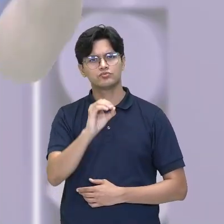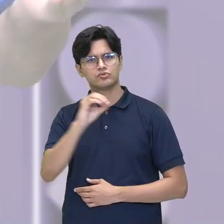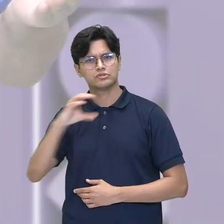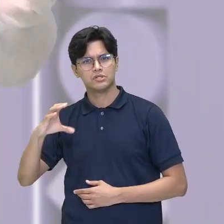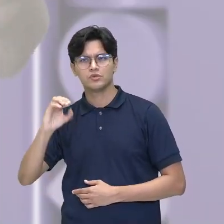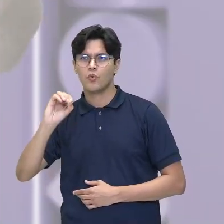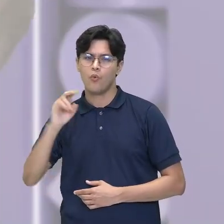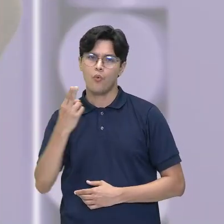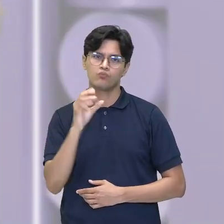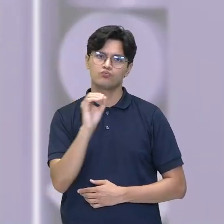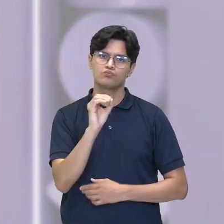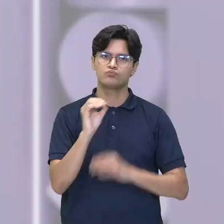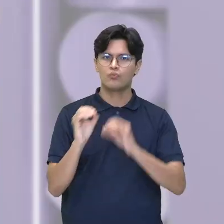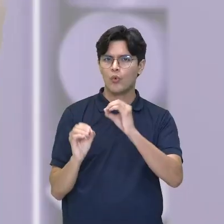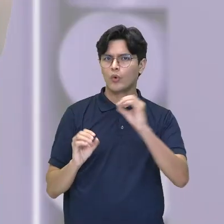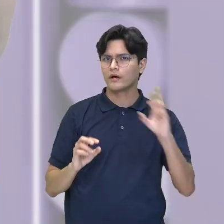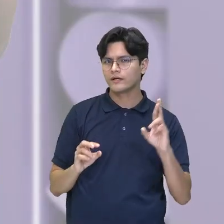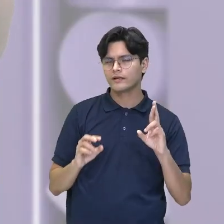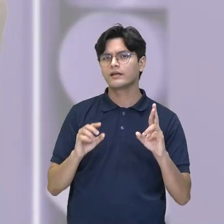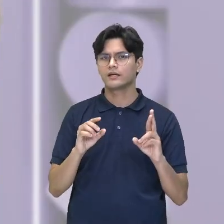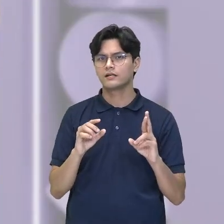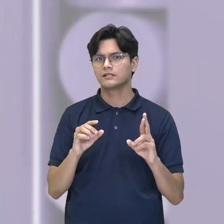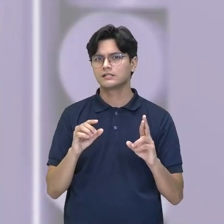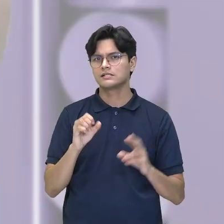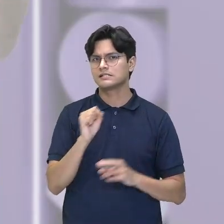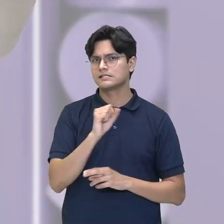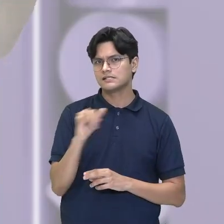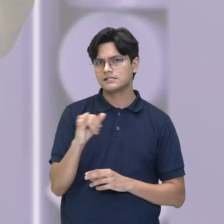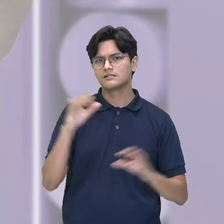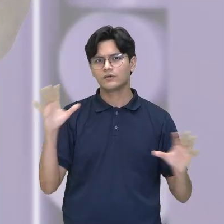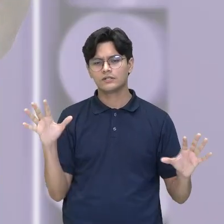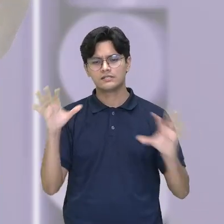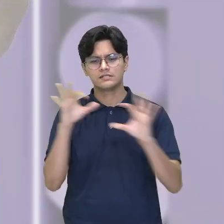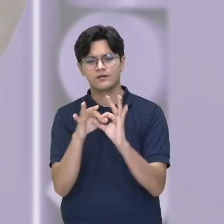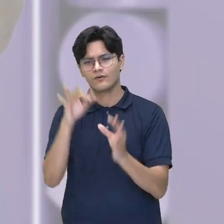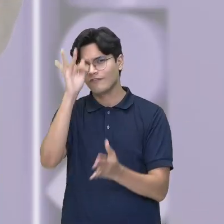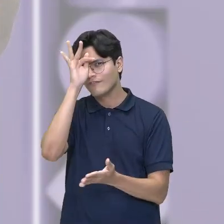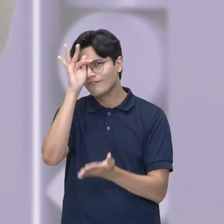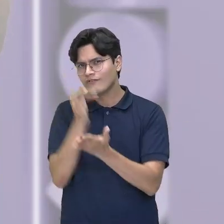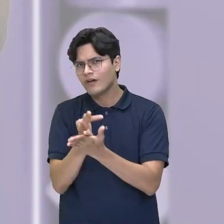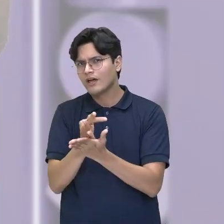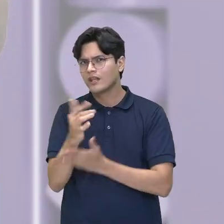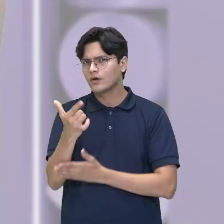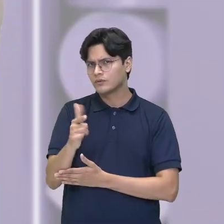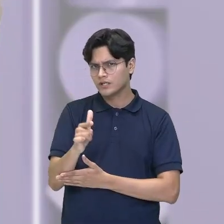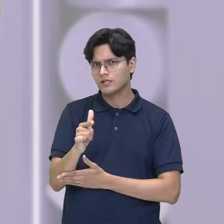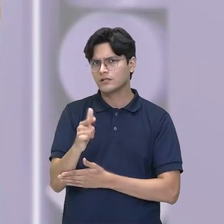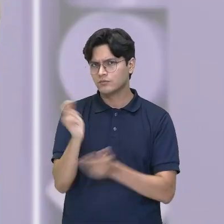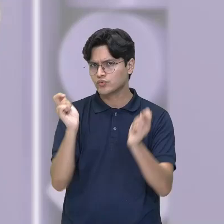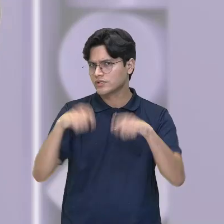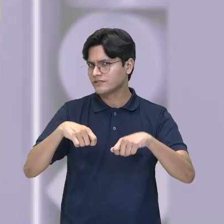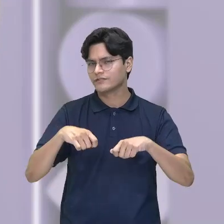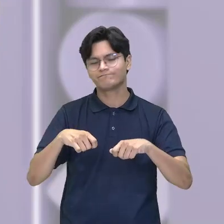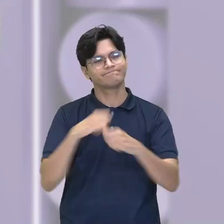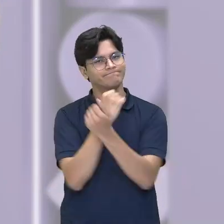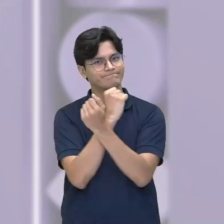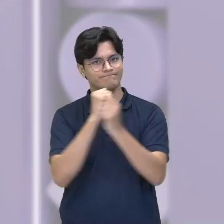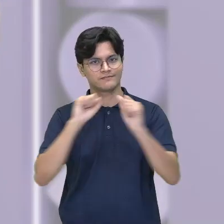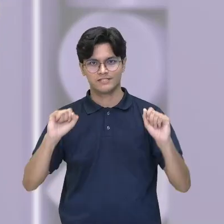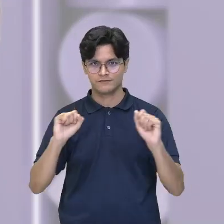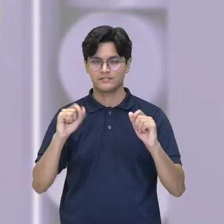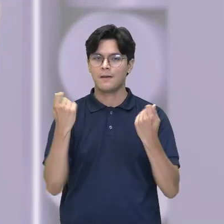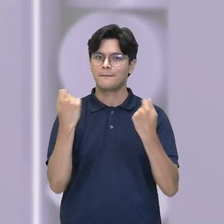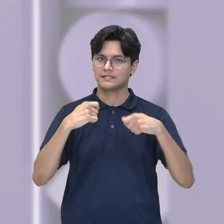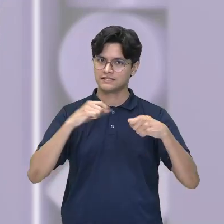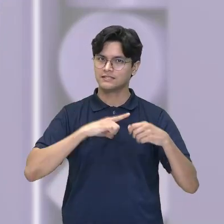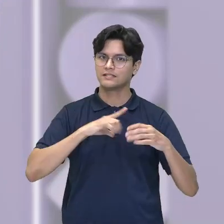no Oriente, que não tenha essa conexão, o papel da fé como o papel importante